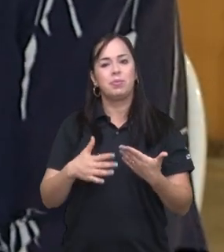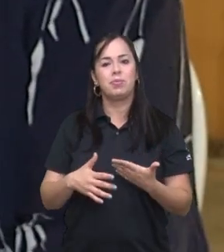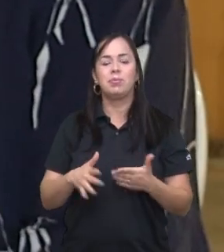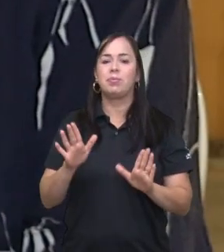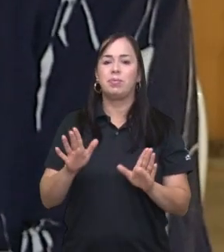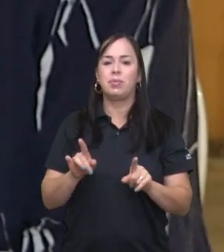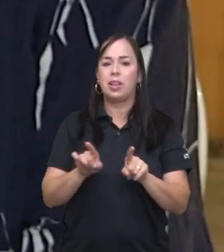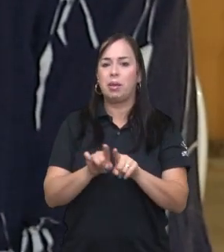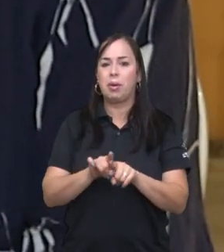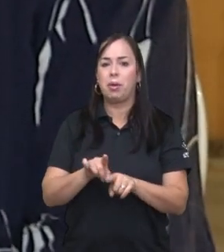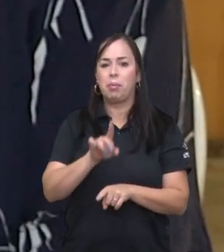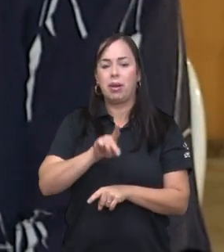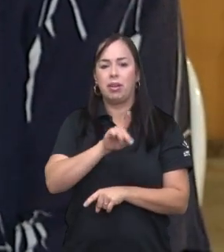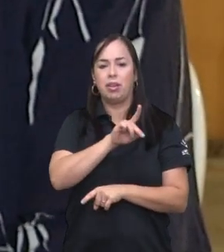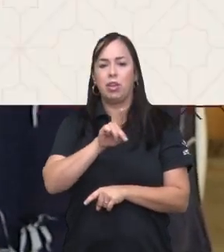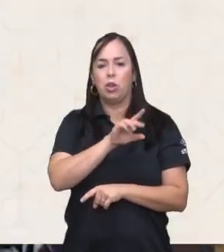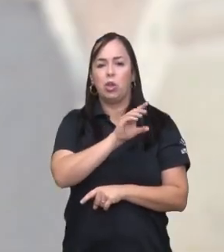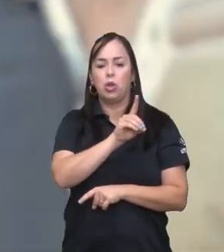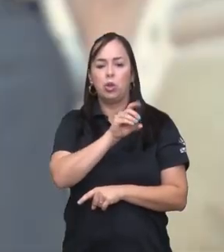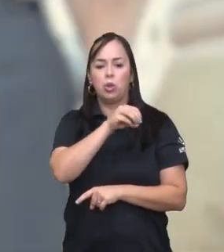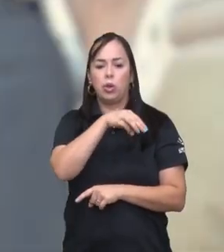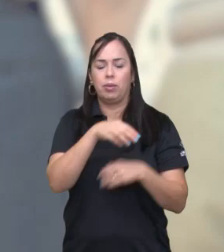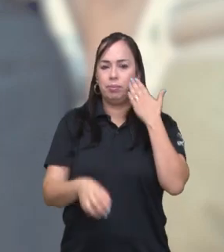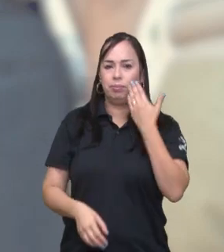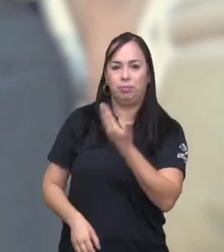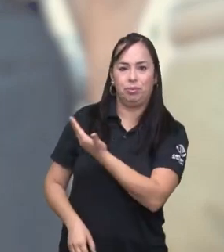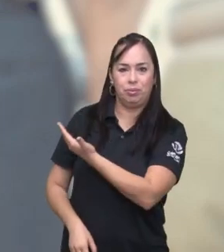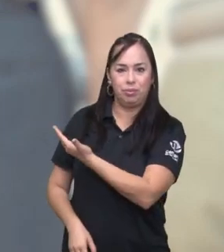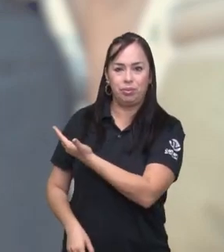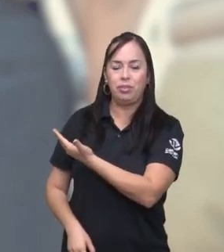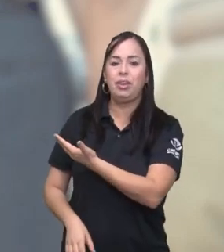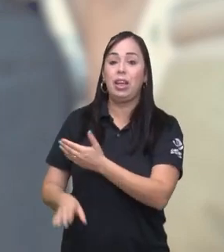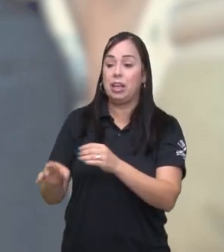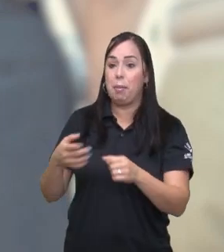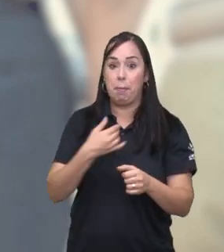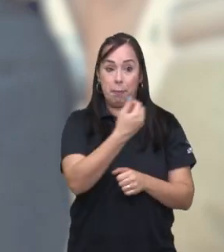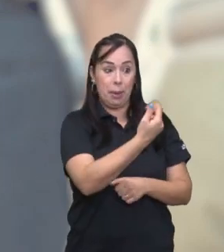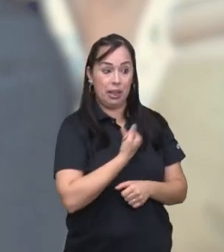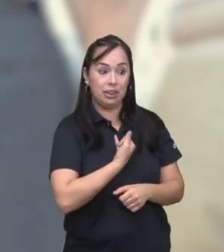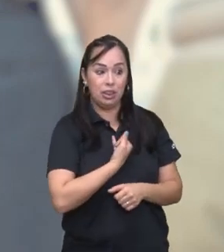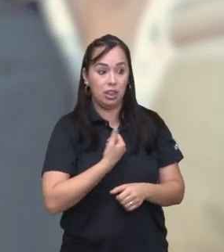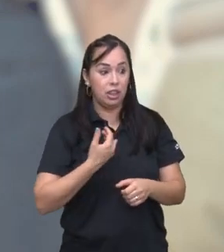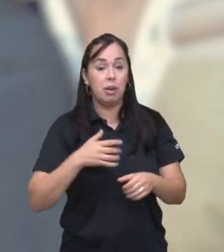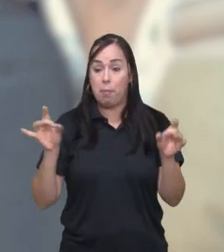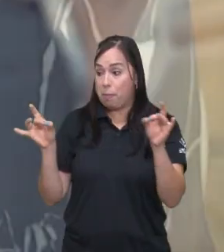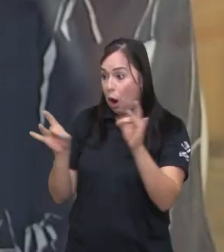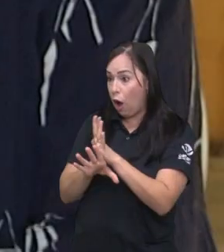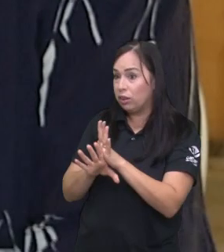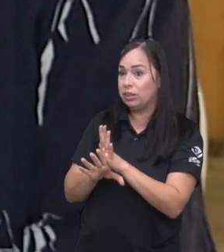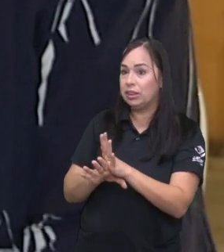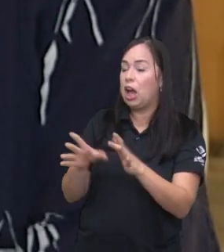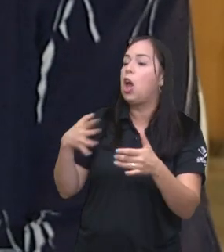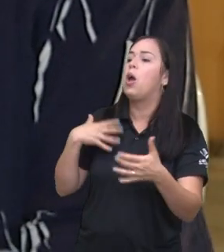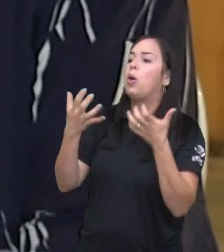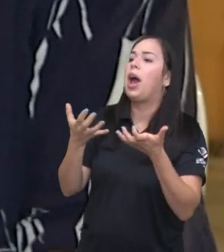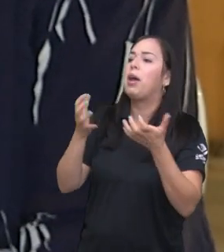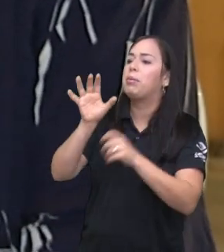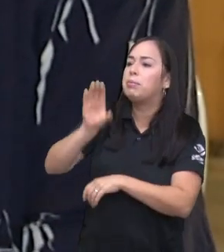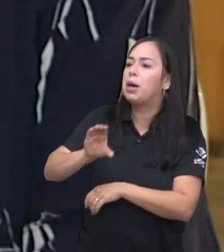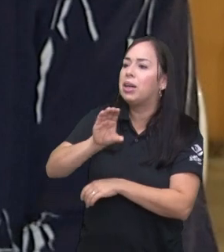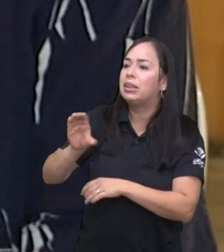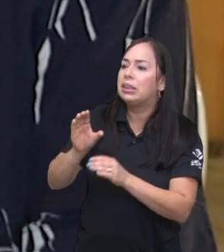da época aqui em São José era Dom Eusébio, e ele falou para a gente: já está pronta a igreja, eu quero celebrar lá. Eu falei: bispo,